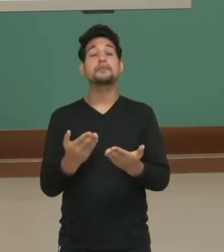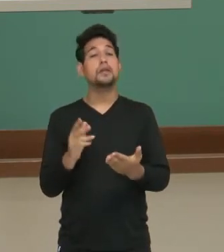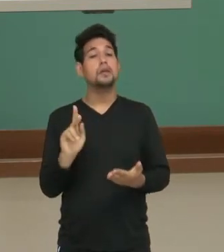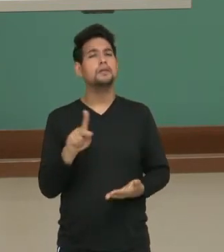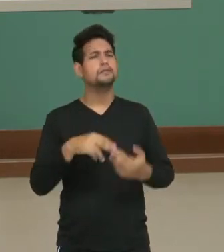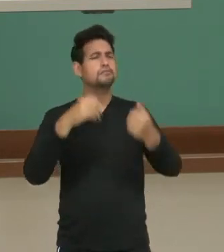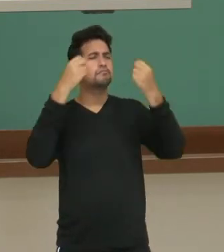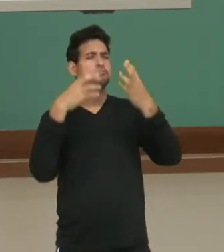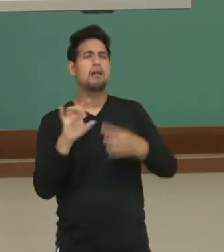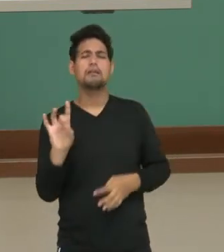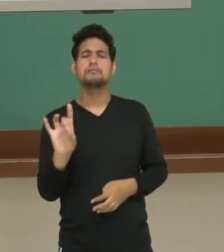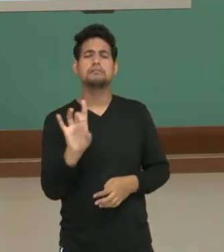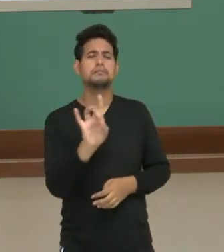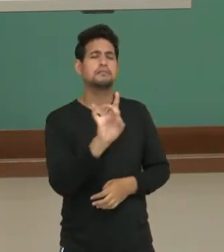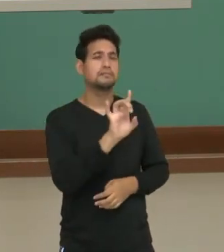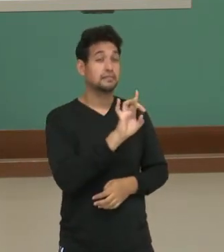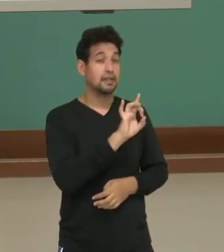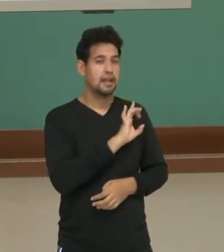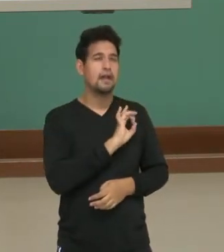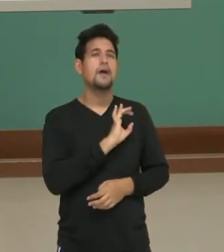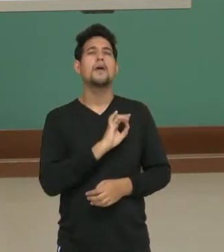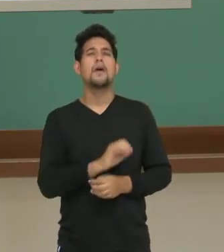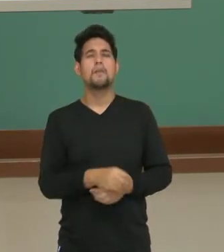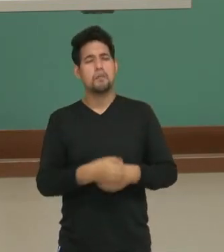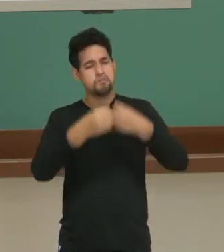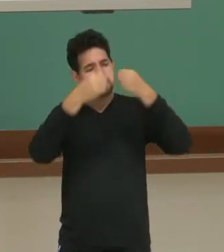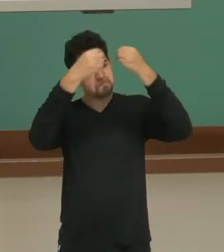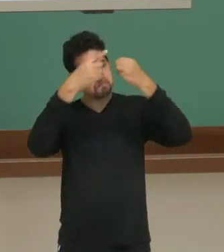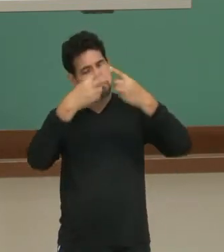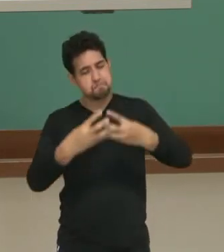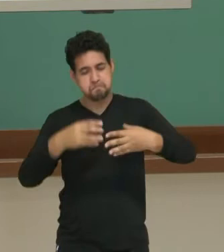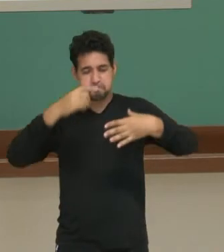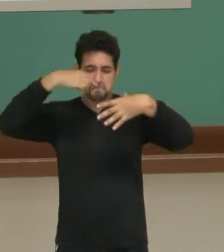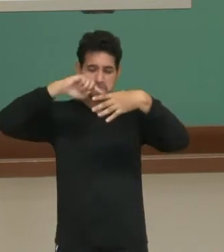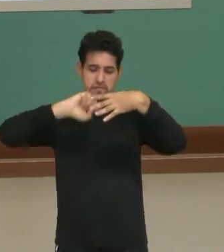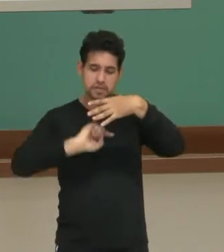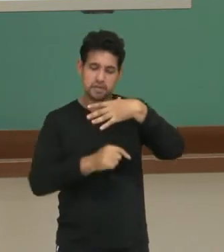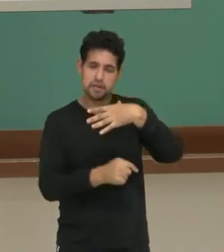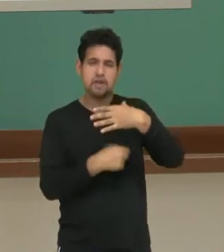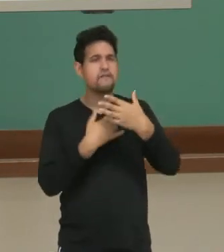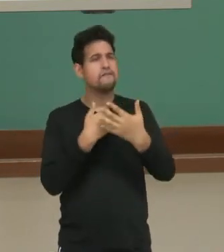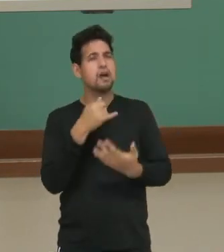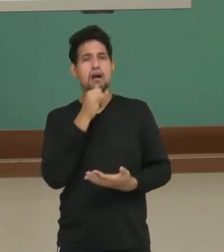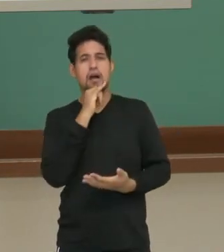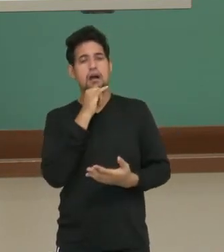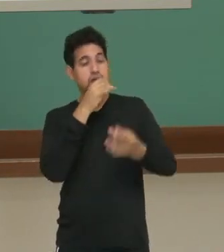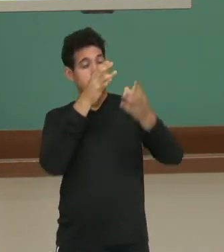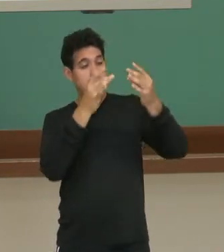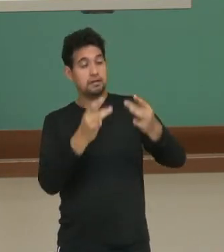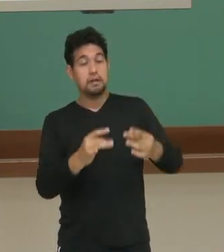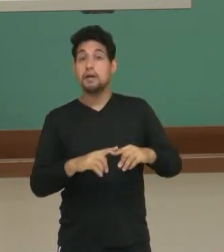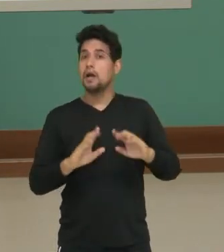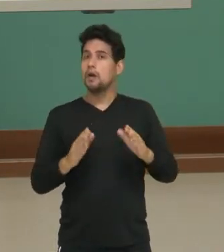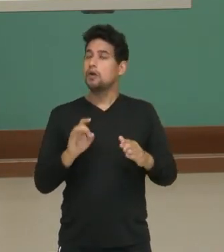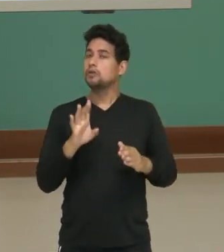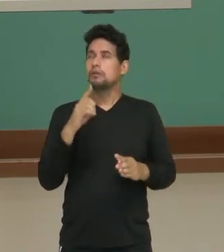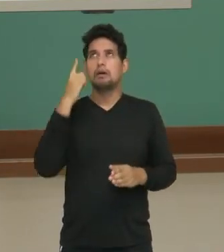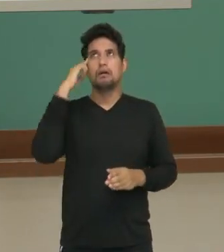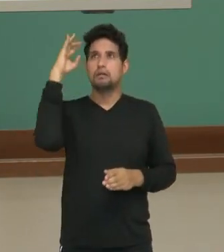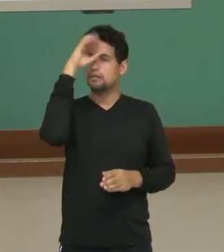explicar cada uma delas bem aprofundadamente, com muitos exemplos. Mas aqui só para a gente ter uma